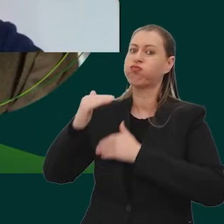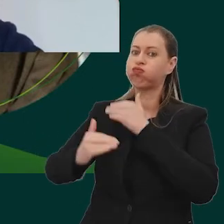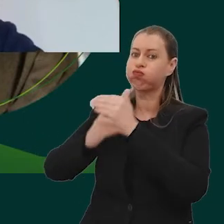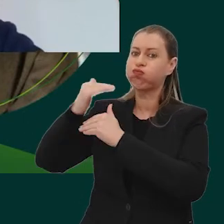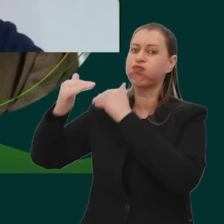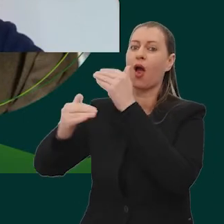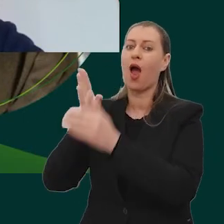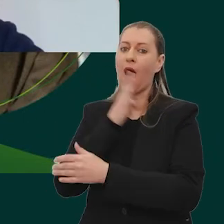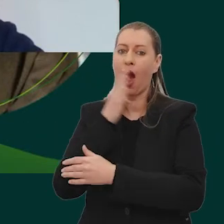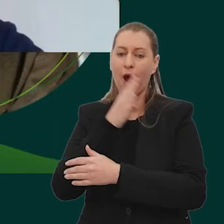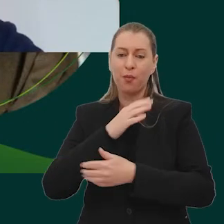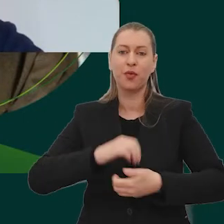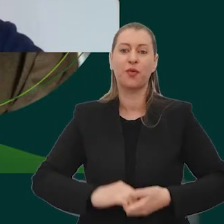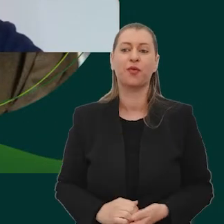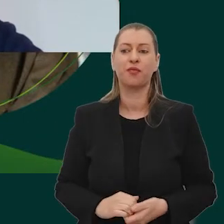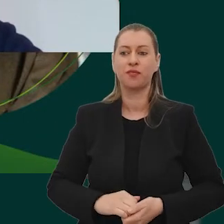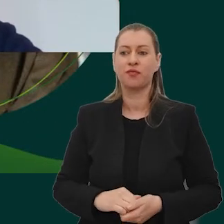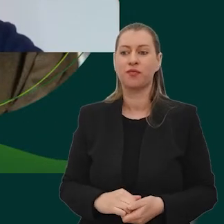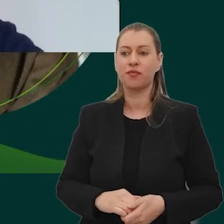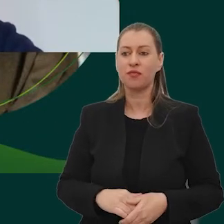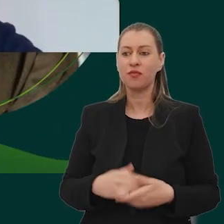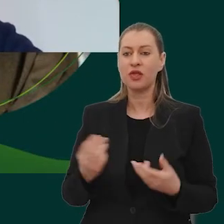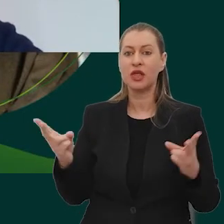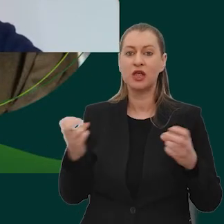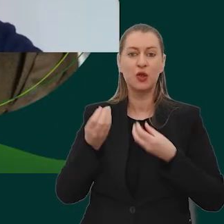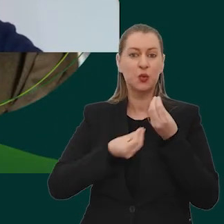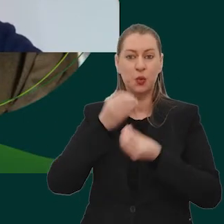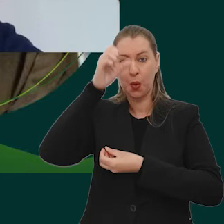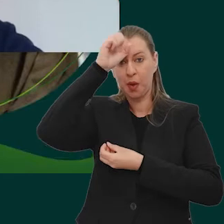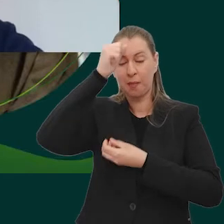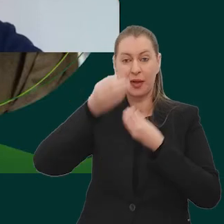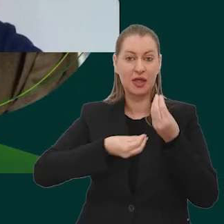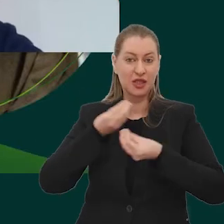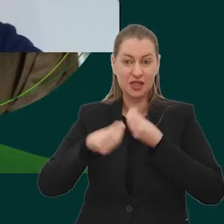muito rapidamente, né? Essa questão de aprendizado